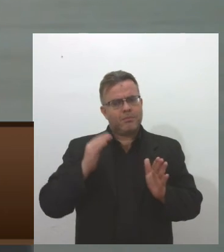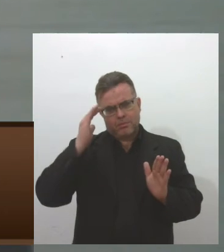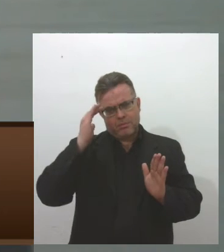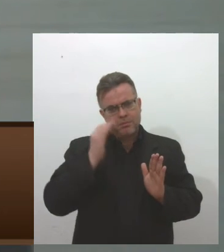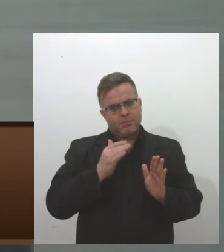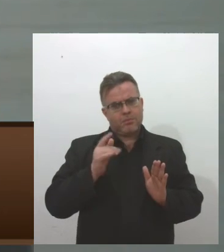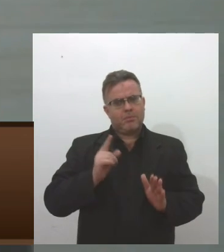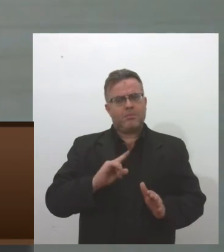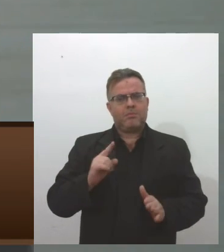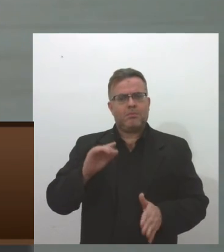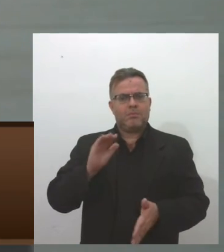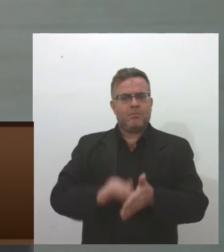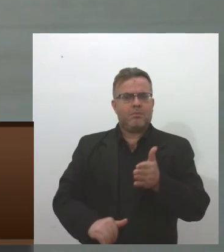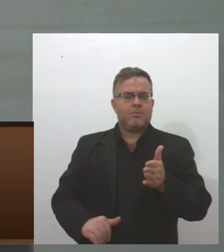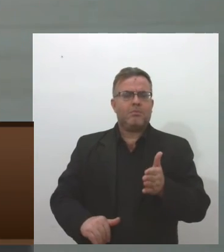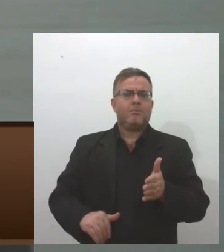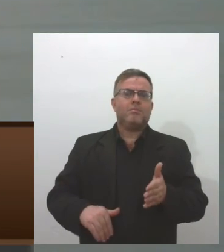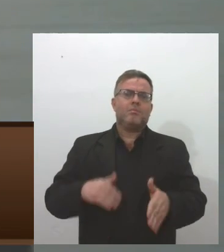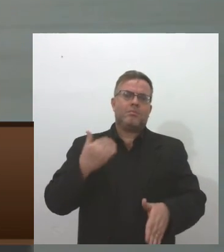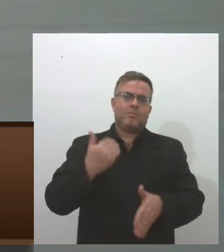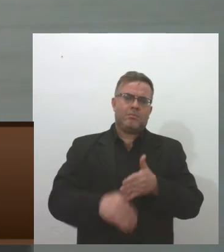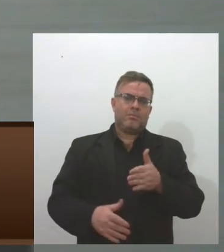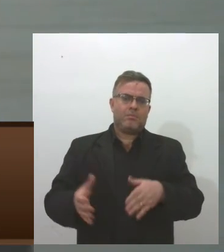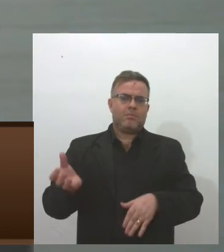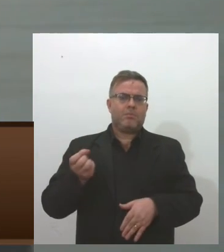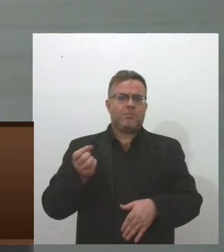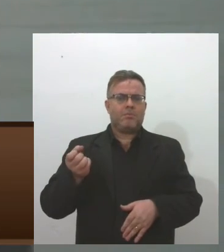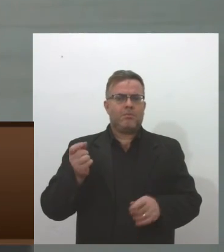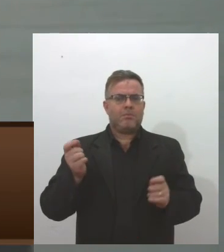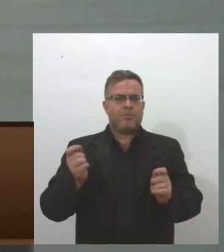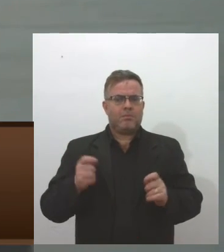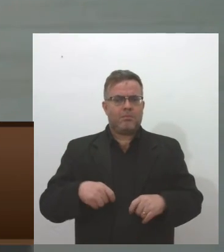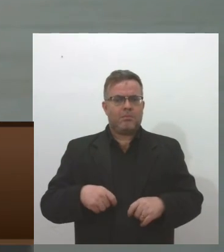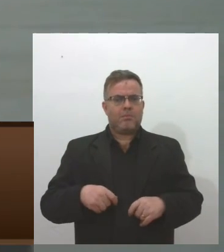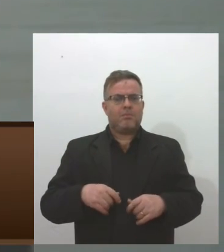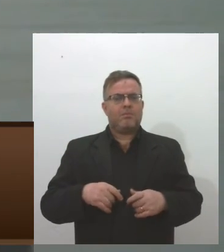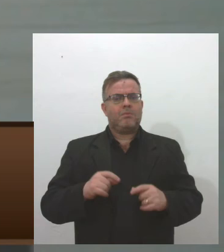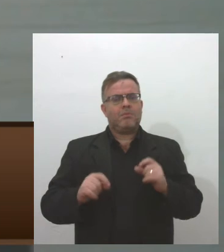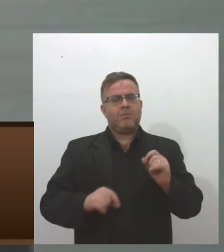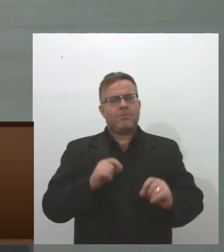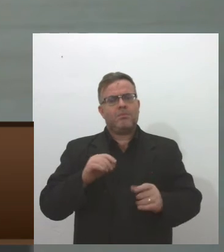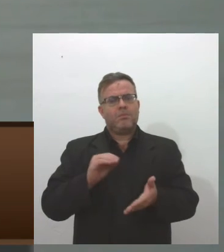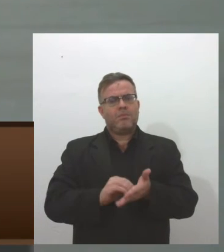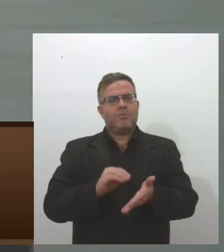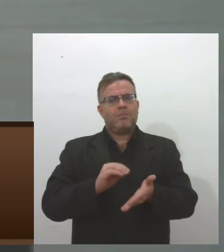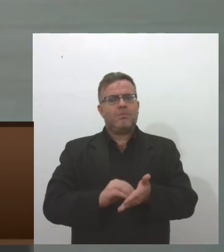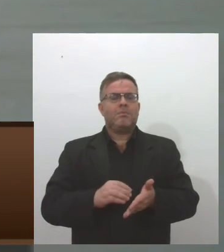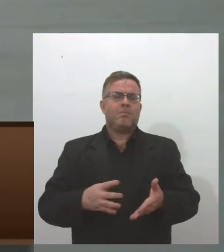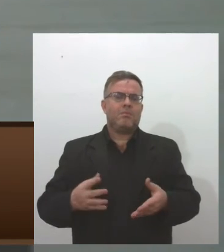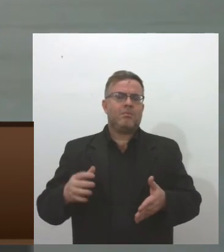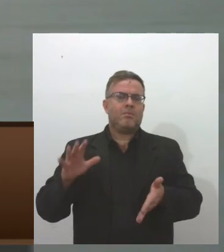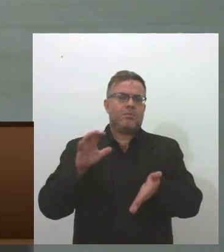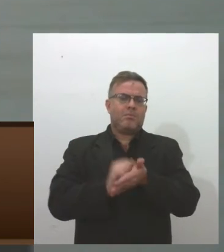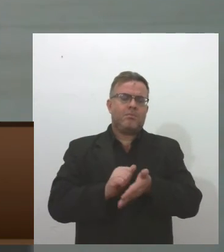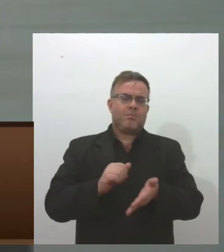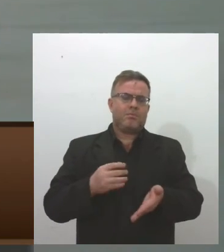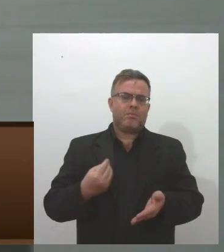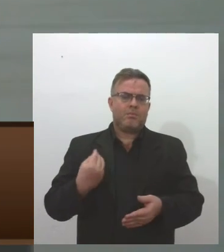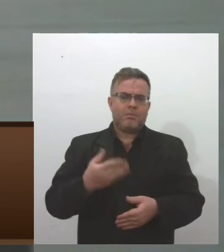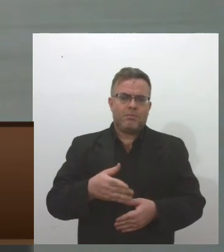terá sanções que podem chegar à suspensão do pagamento de benefícios por falta de atualização cadastral. Segundo